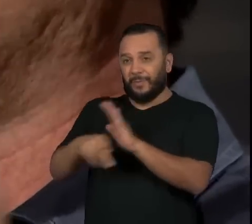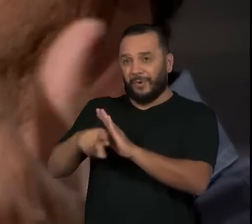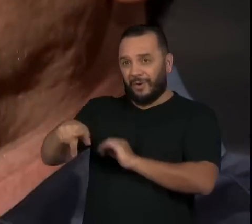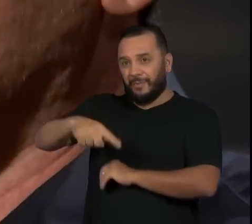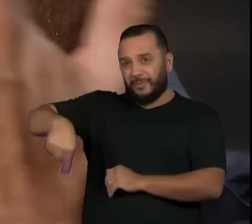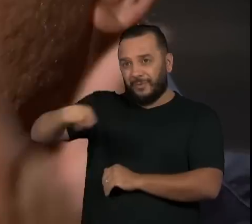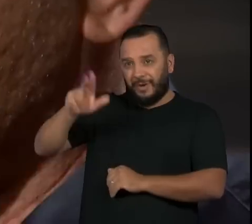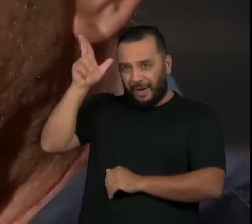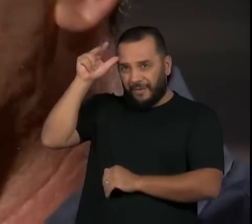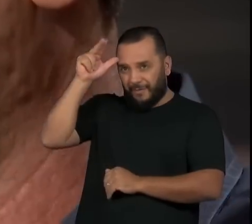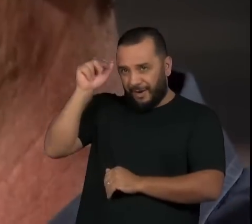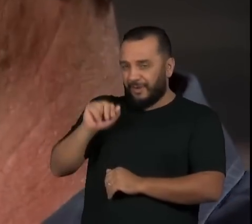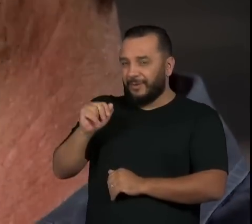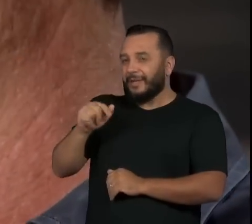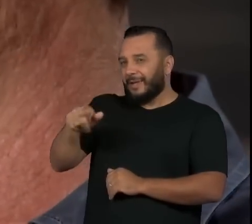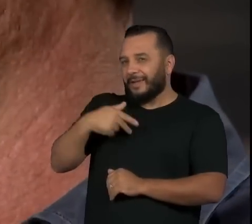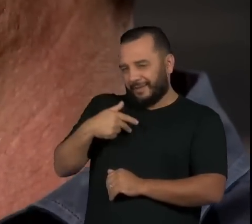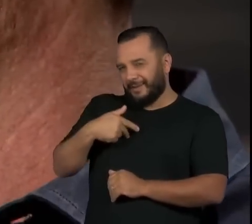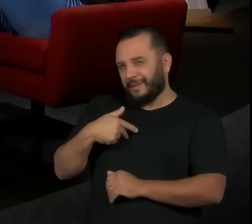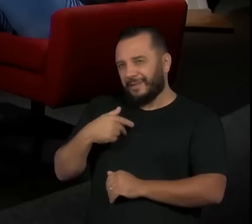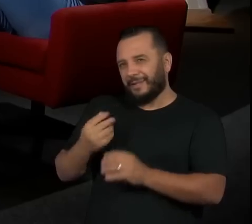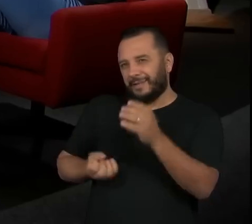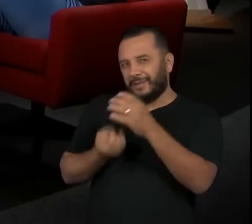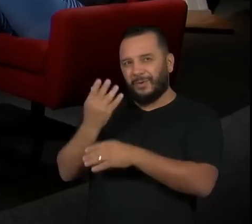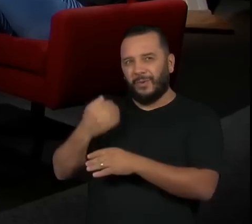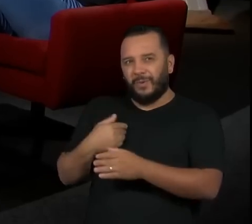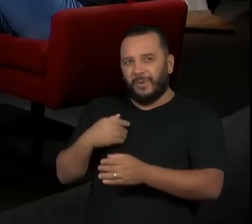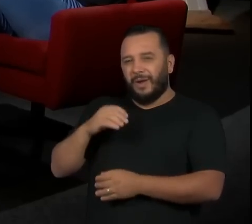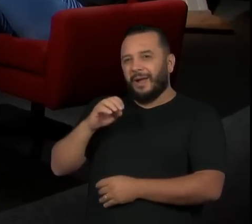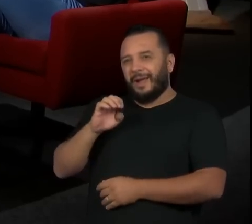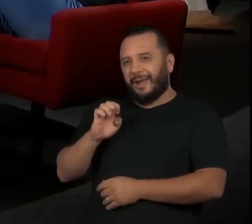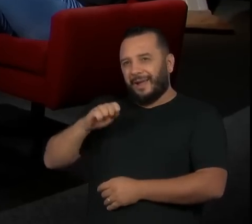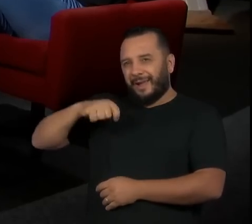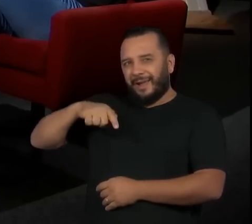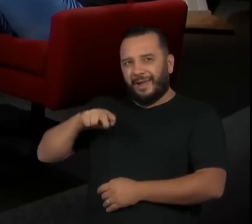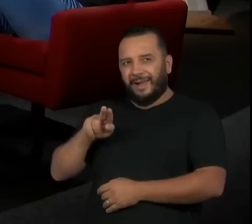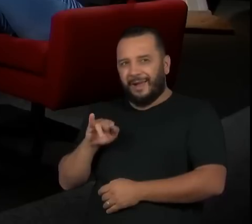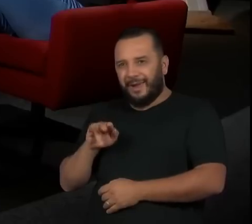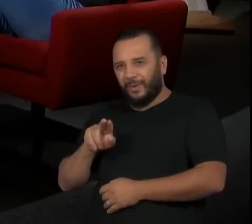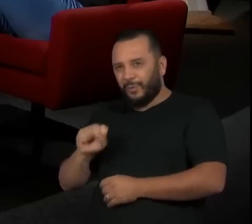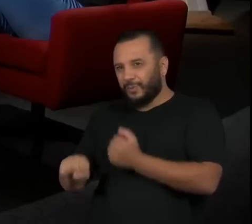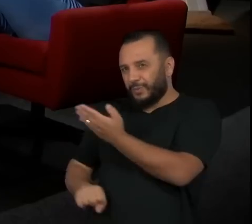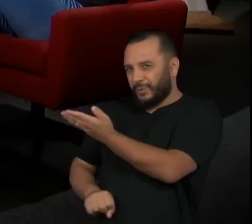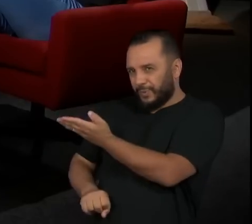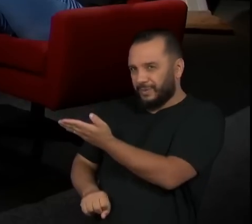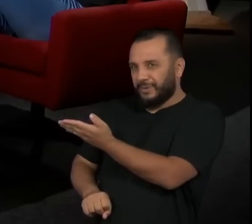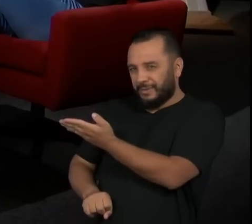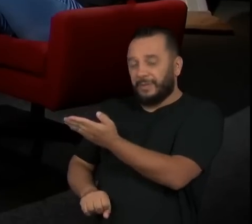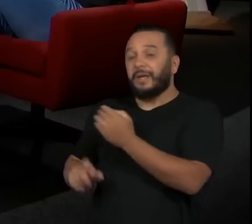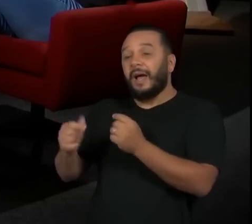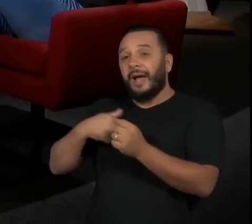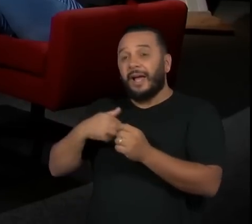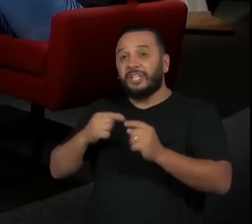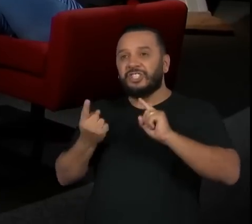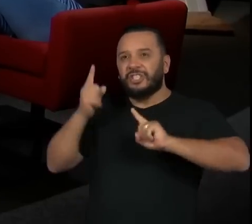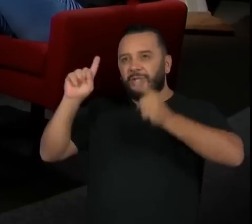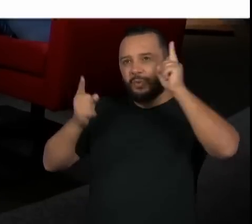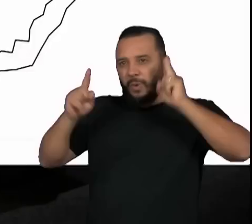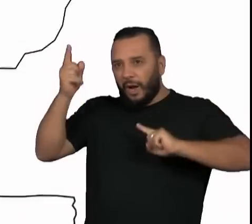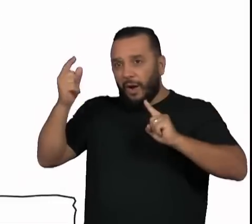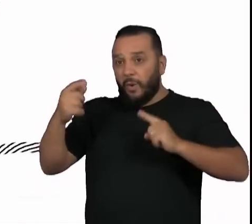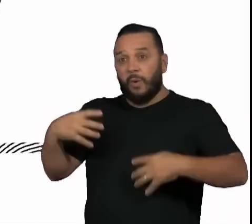linguagem ecos. Ele resolveu batizar desse nome. Uma linguagem comportamental, gestual